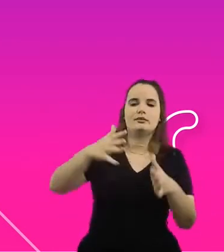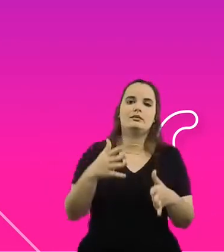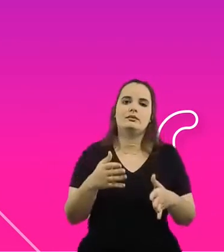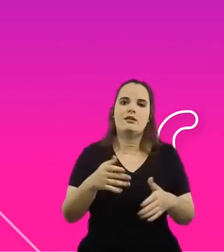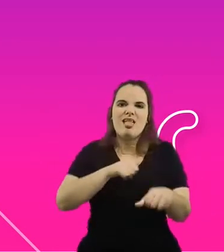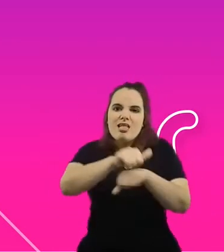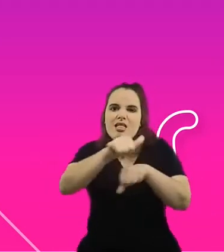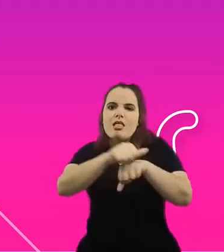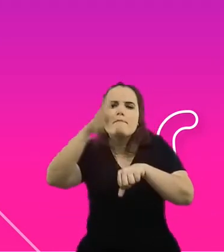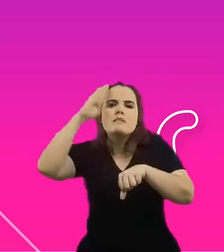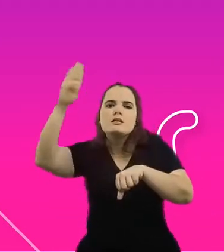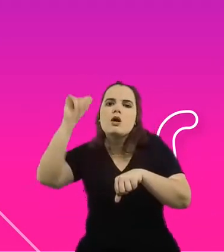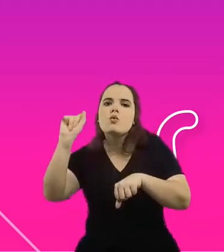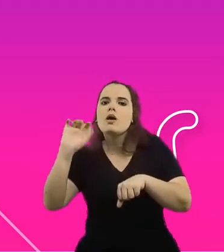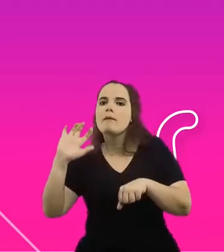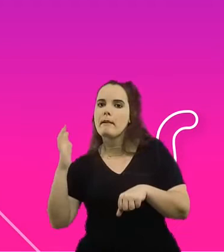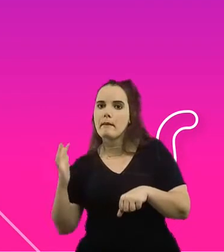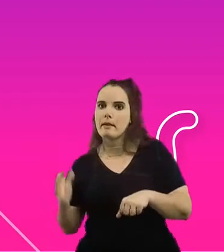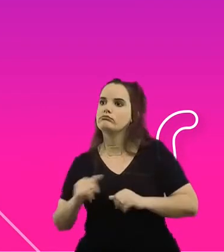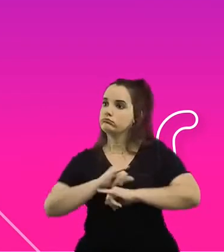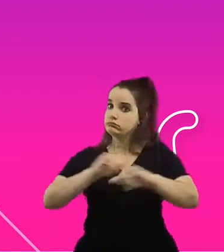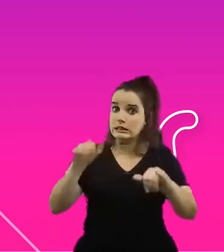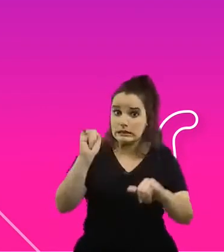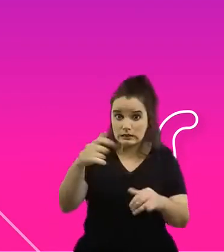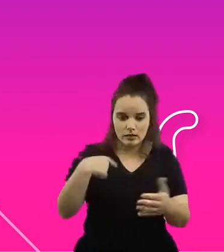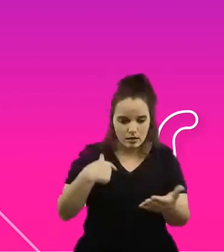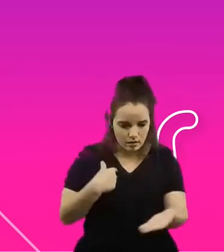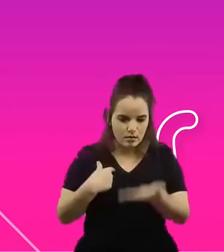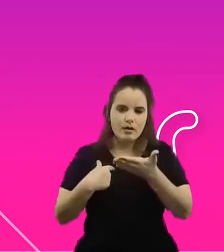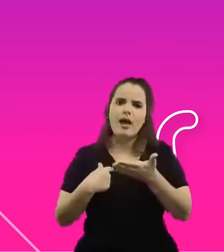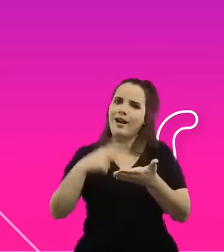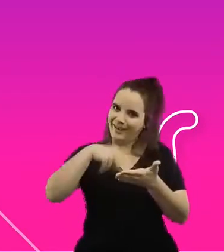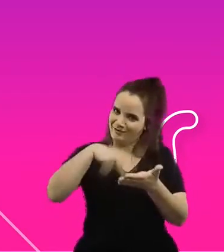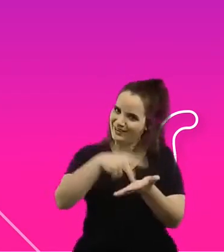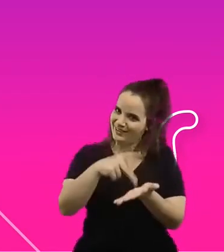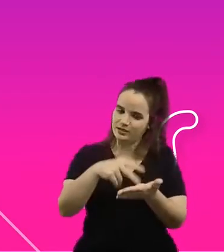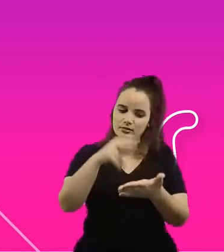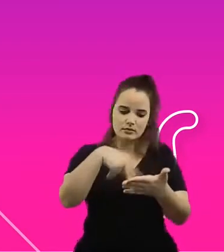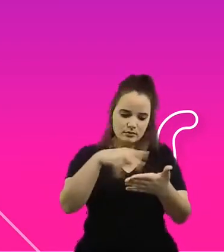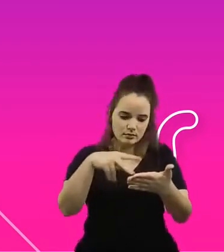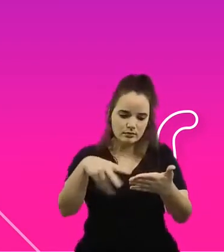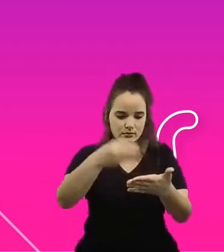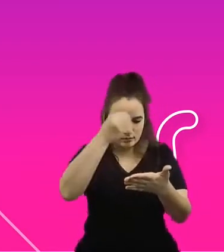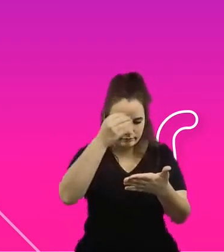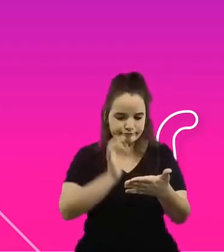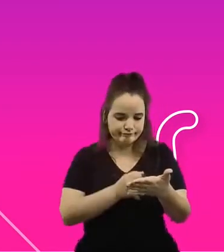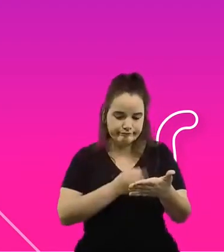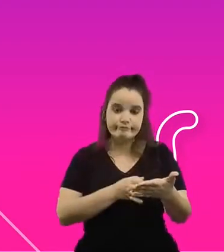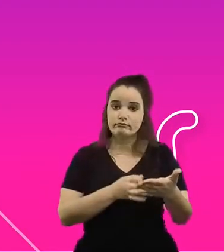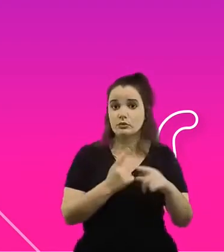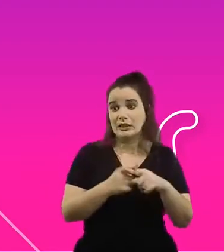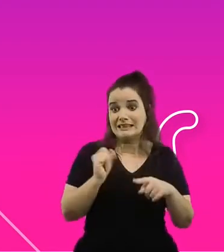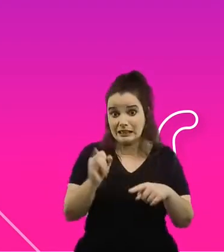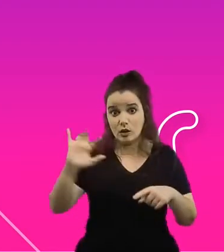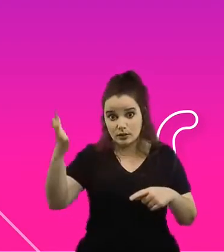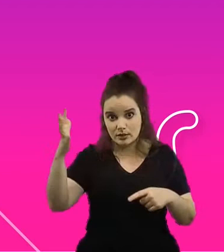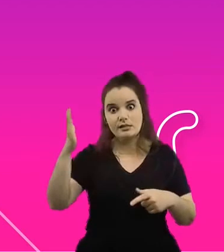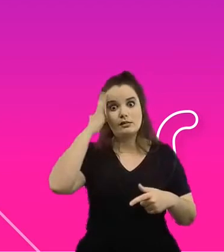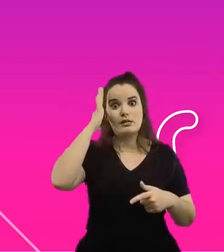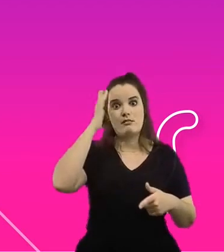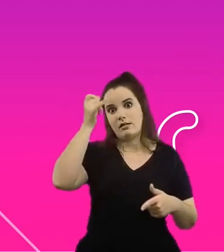Então, quando vocês receberem isso, leiam de fato, é importante vocês estarem atentos aos golpes do momento,